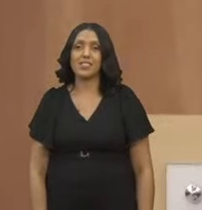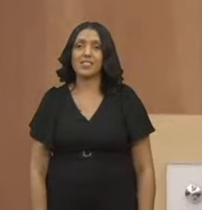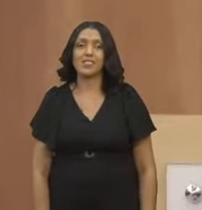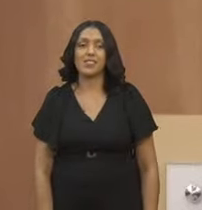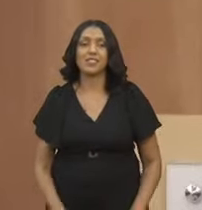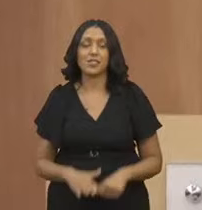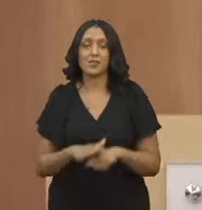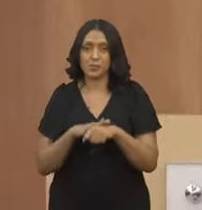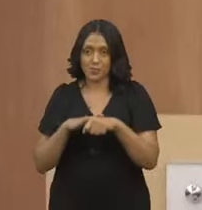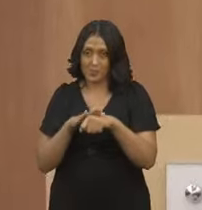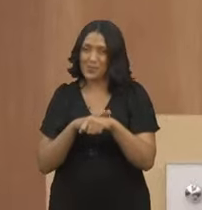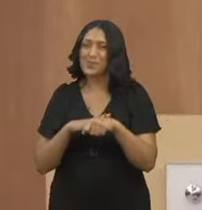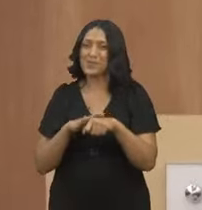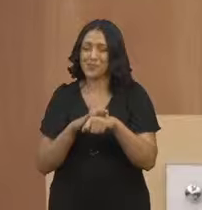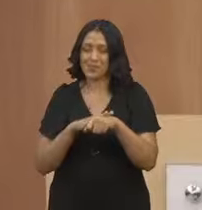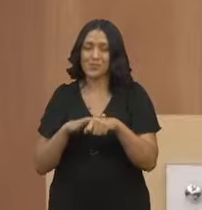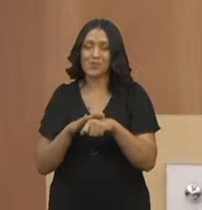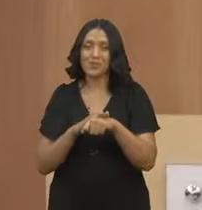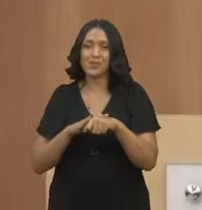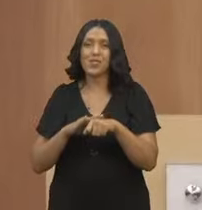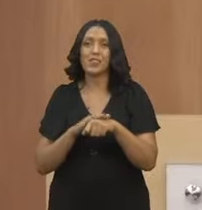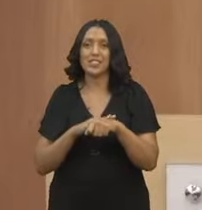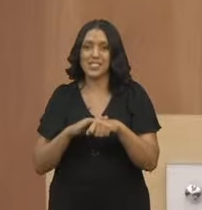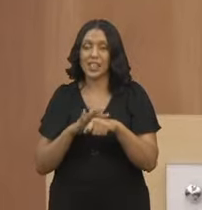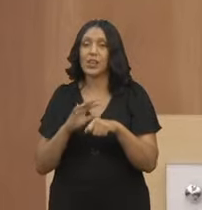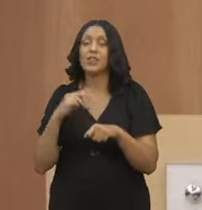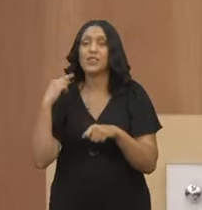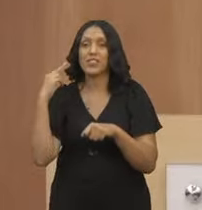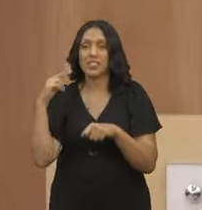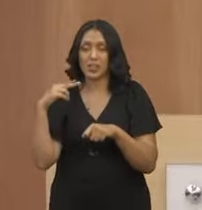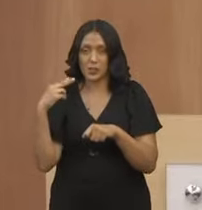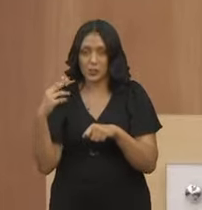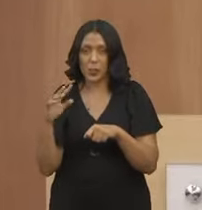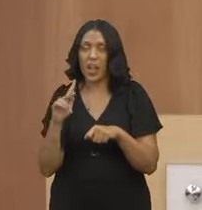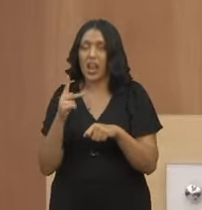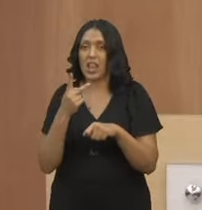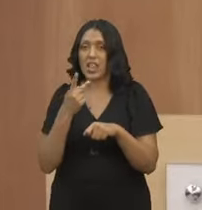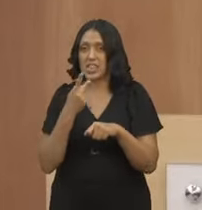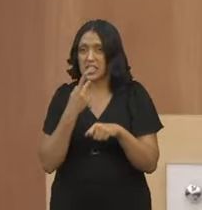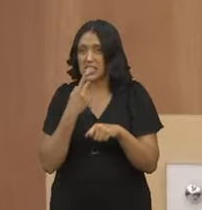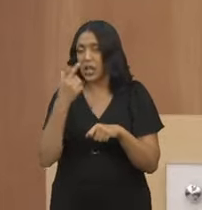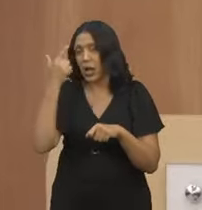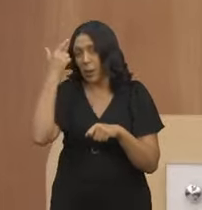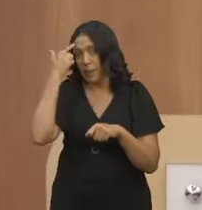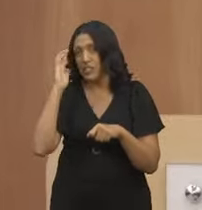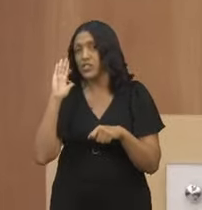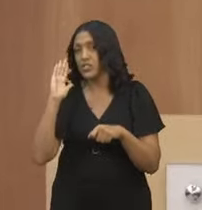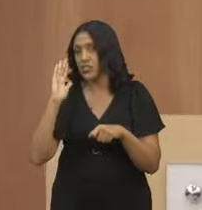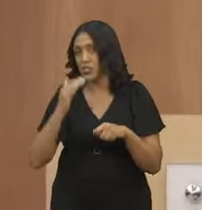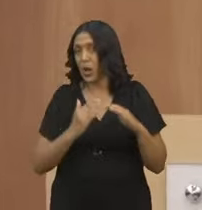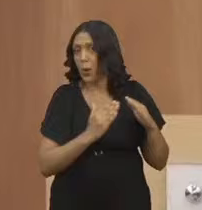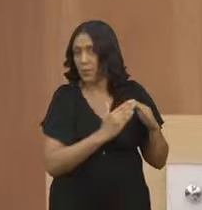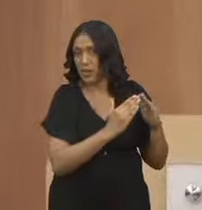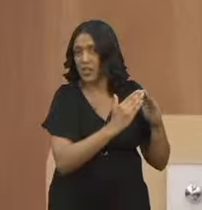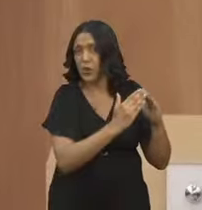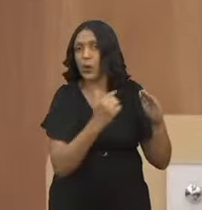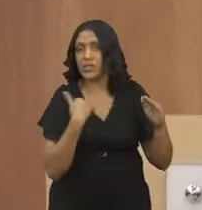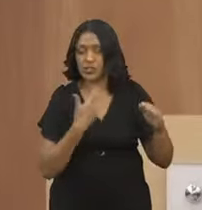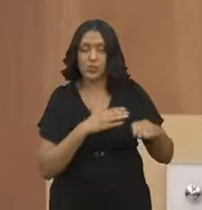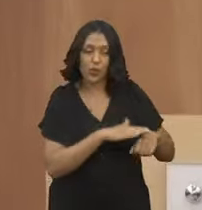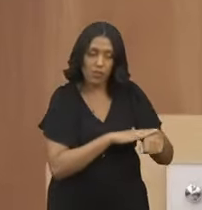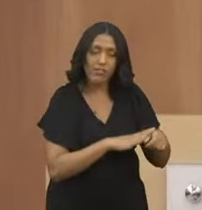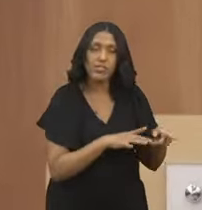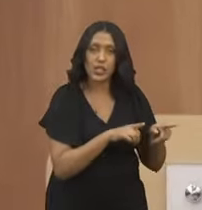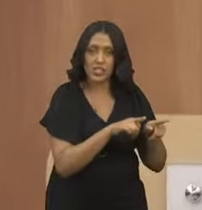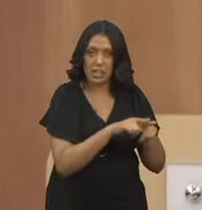moradores, vereador, eu acredito que eles tenham feito já então esse procedimento, porque já foi realizada uma reunião. Inclusive já foram realizadas algumas reuniões e o que a